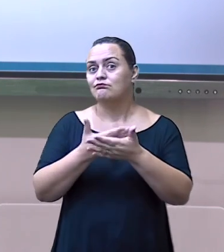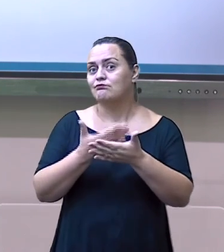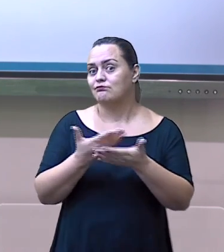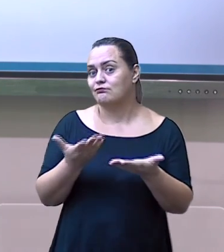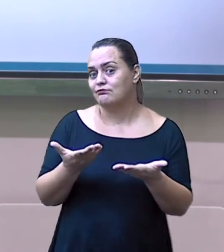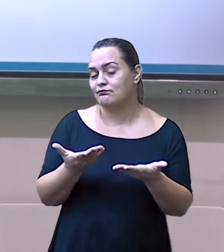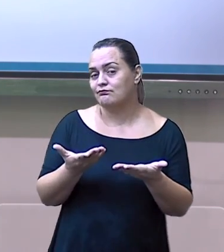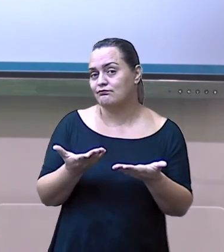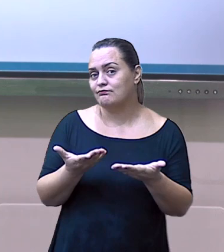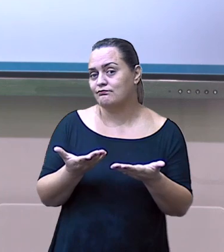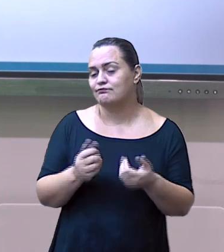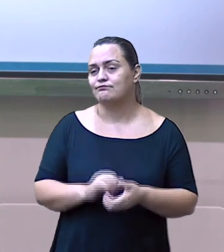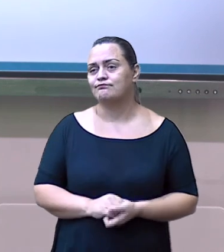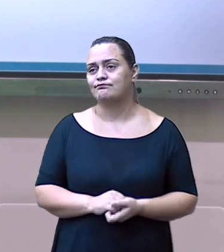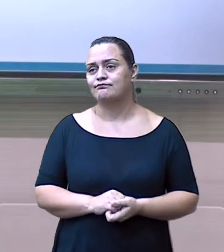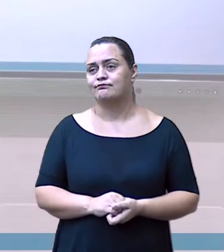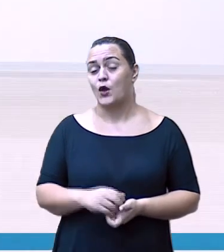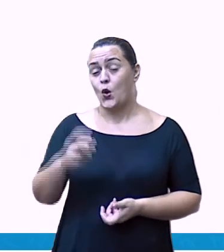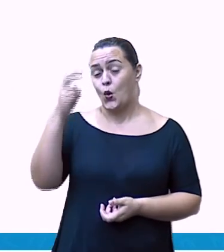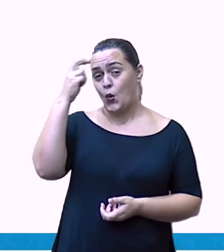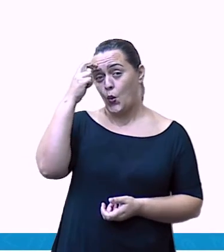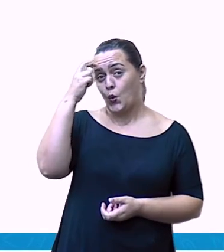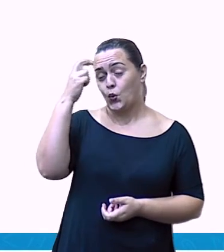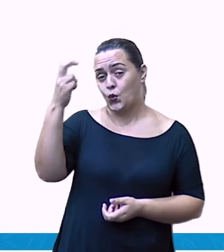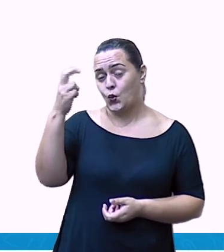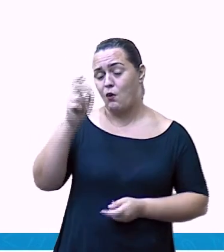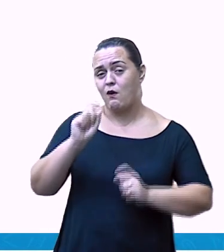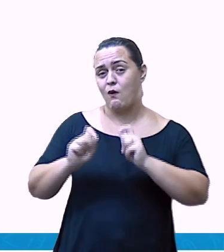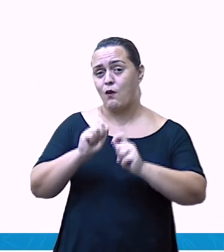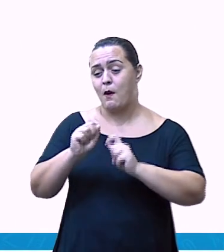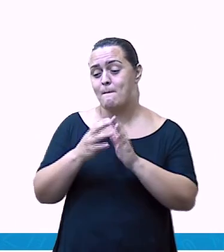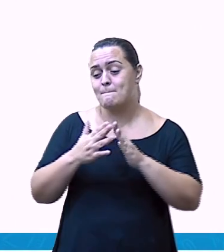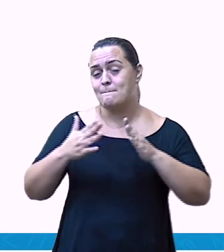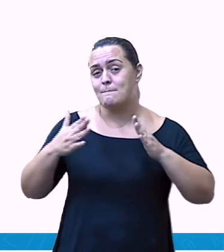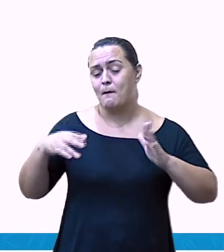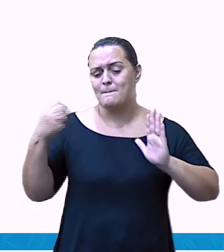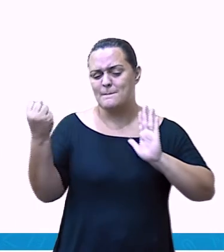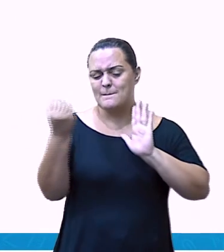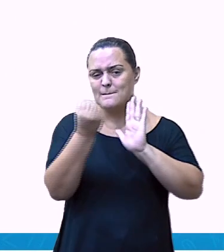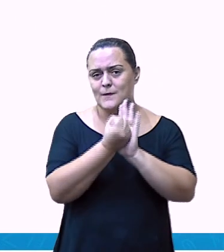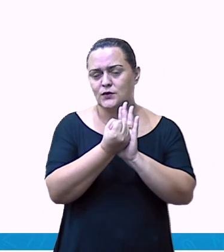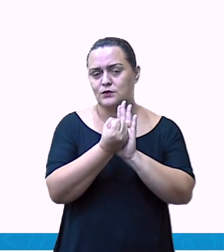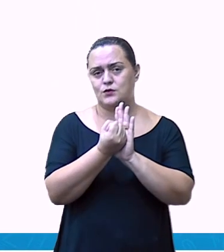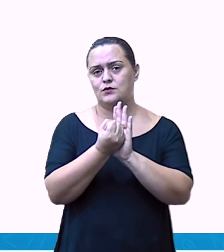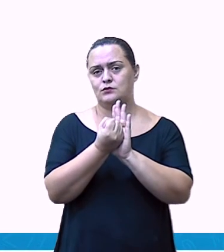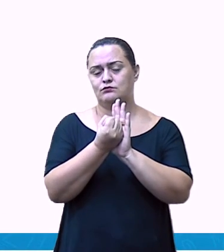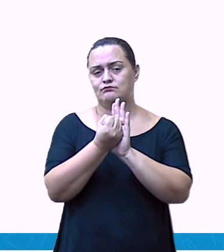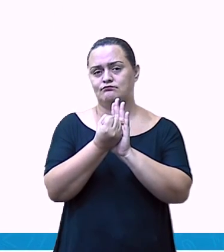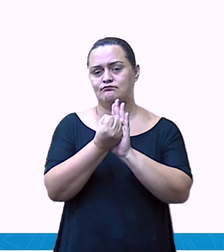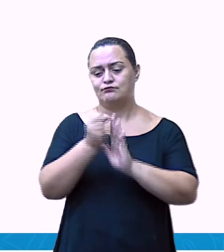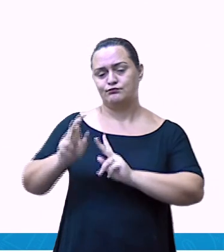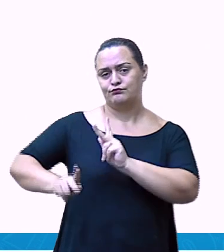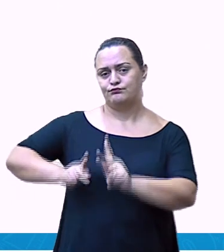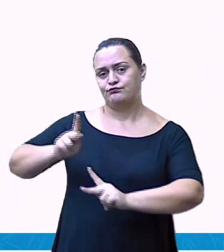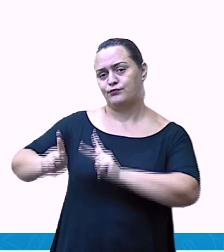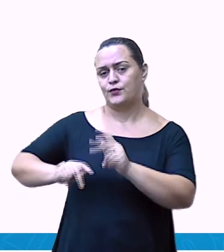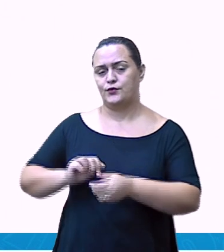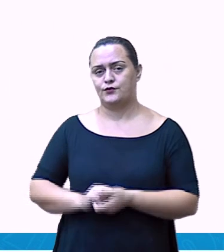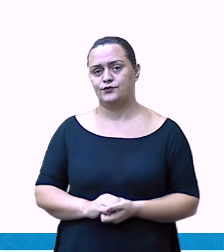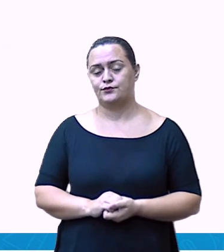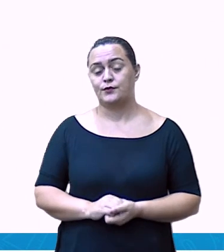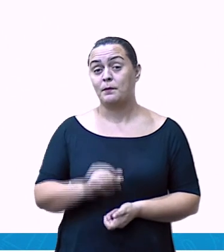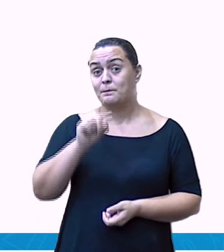E cultura é o maior patrimônio da humanidade. E para você,